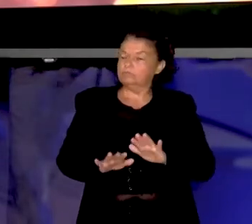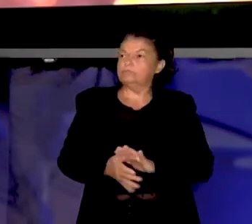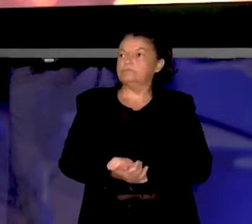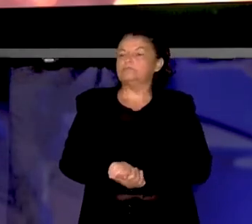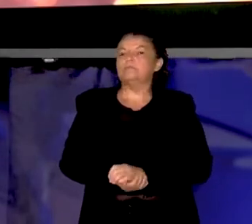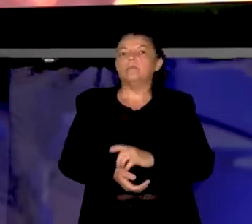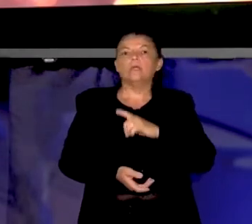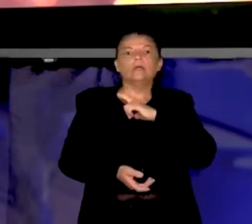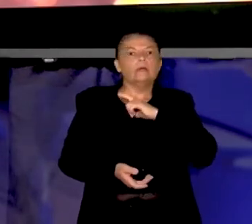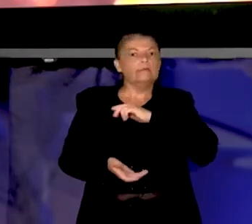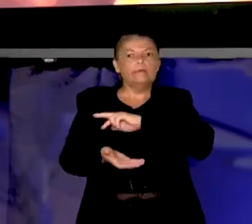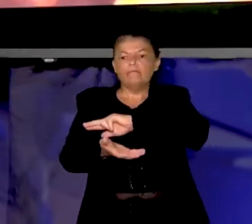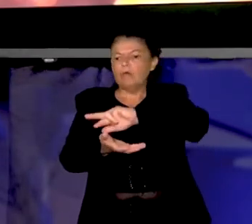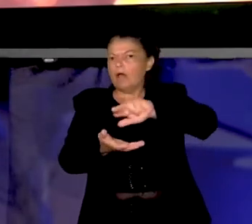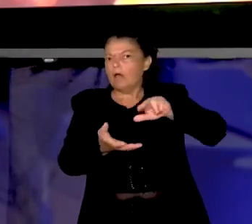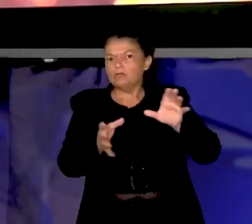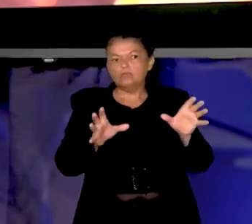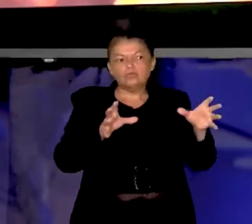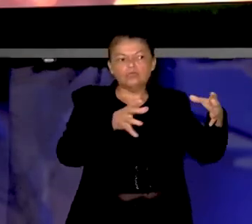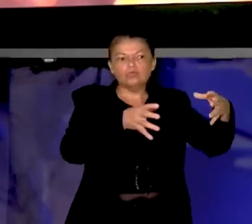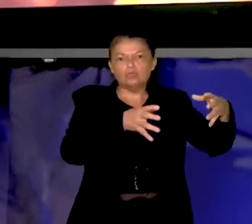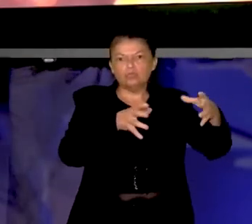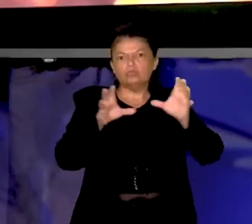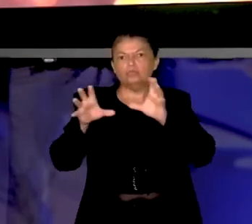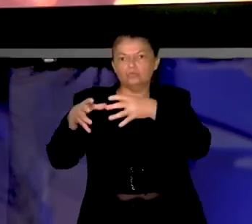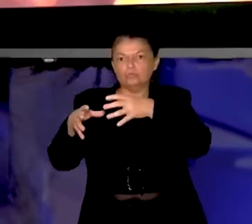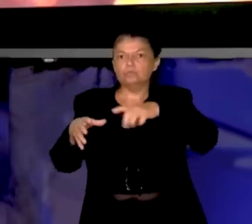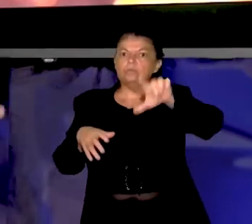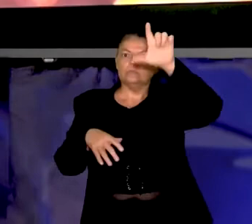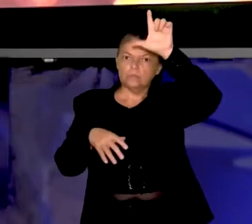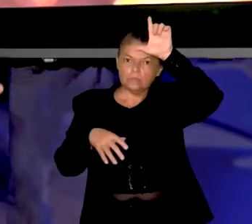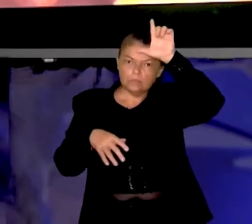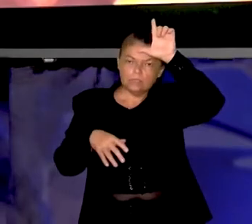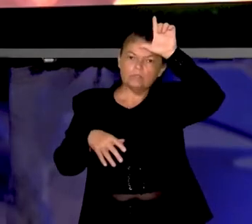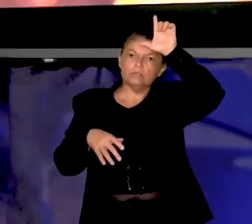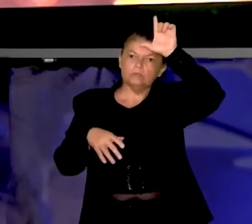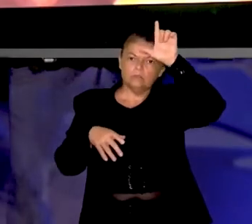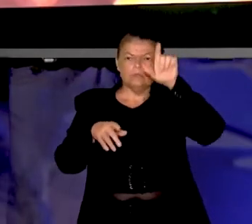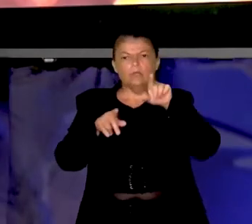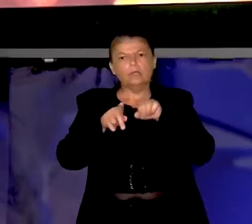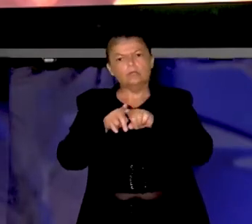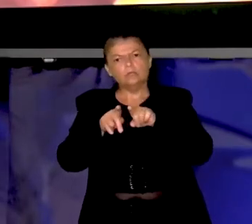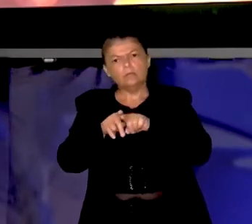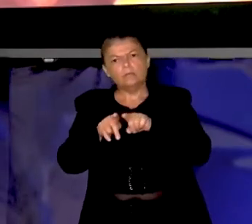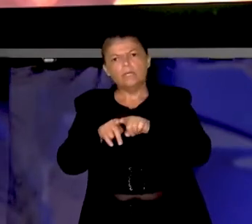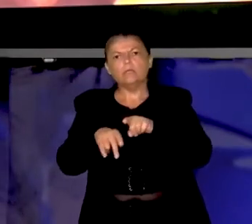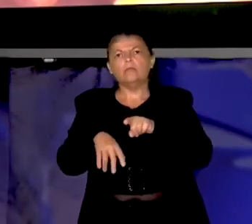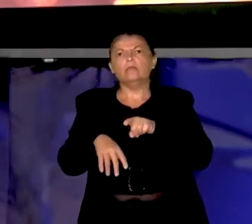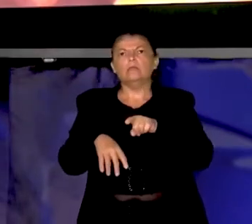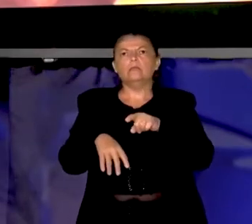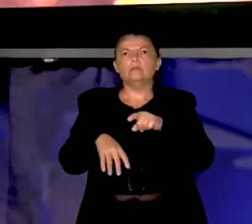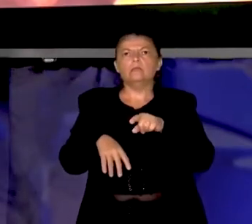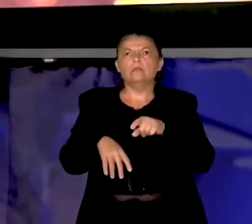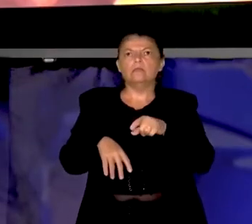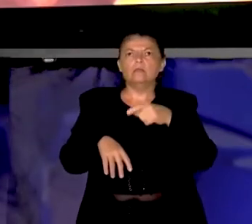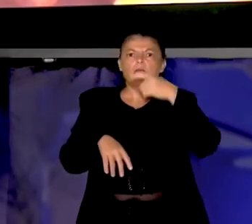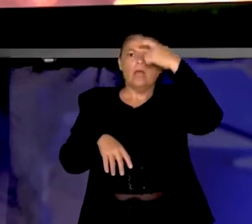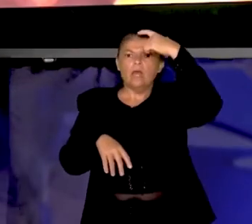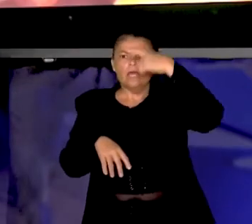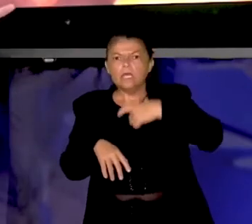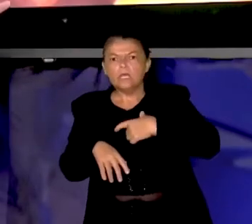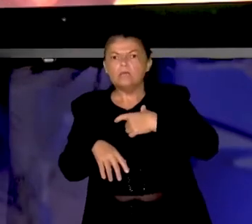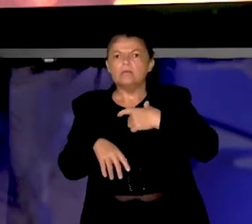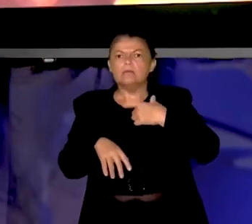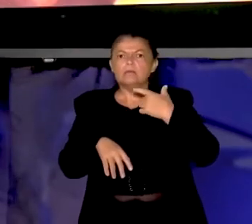existem vários tipos de lideranças. E nós poderíamos até classificar também, não é, quais seriam os líderes de tal religião, de tal